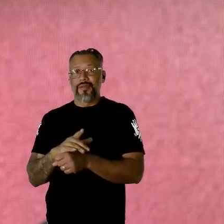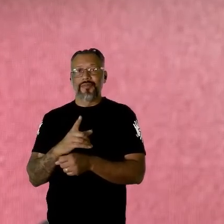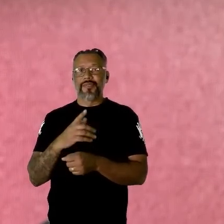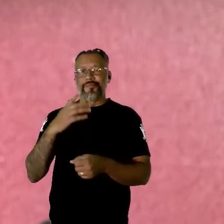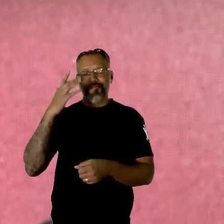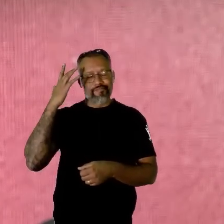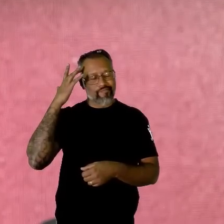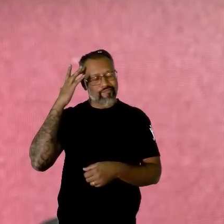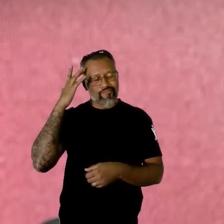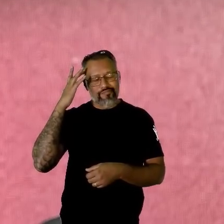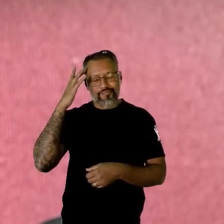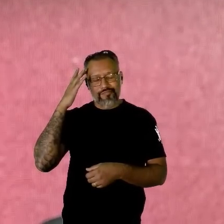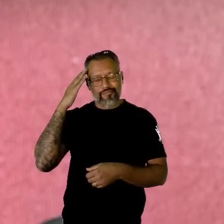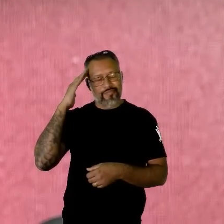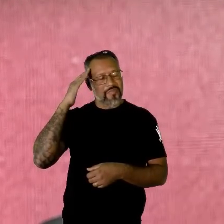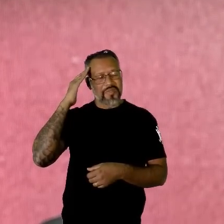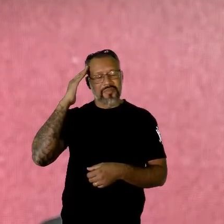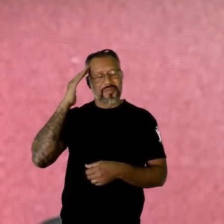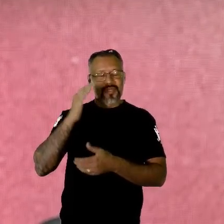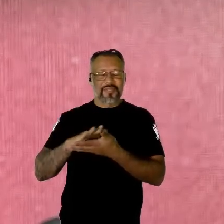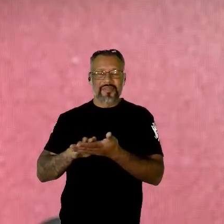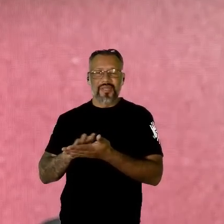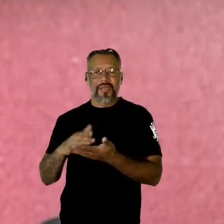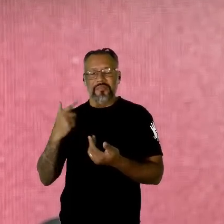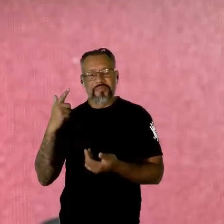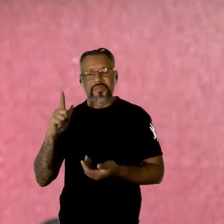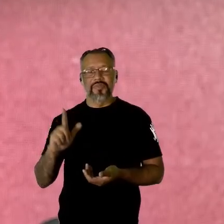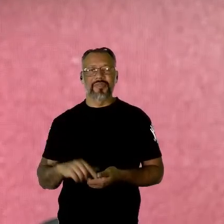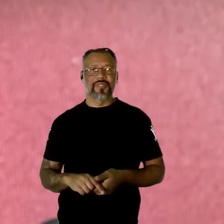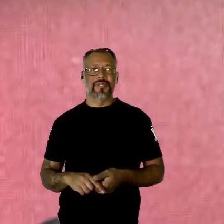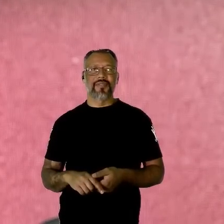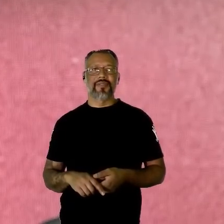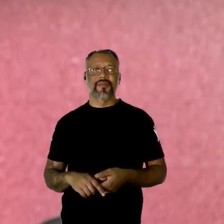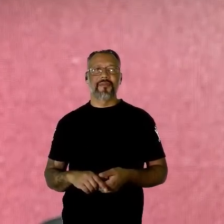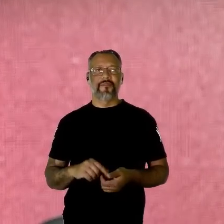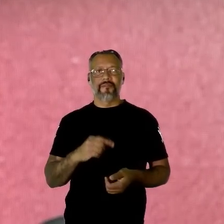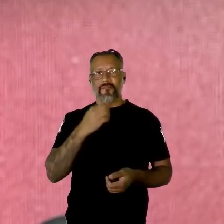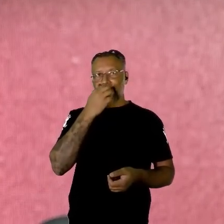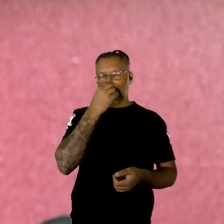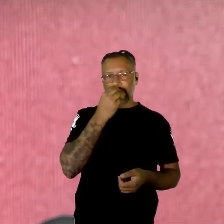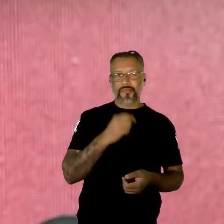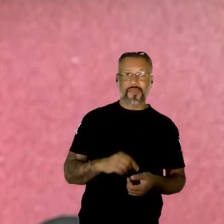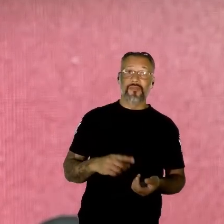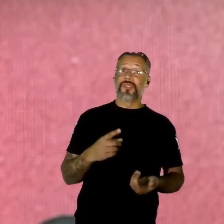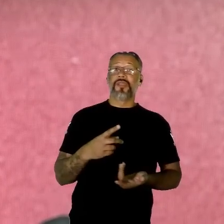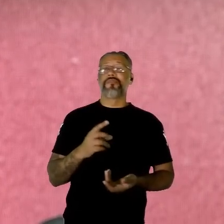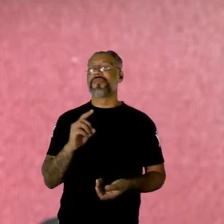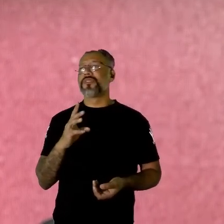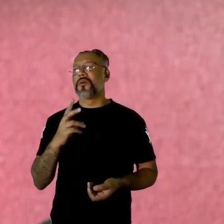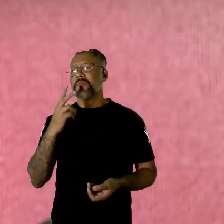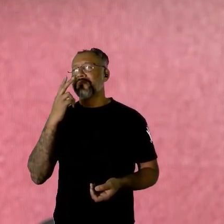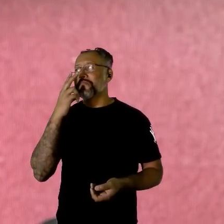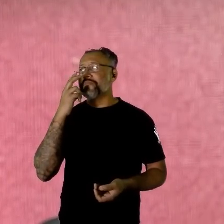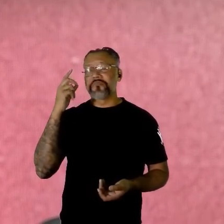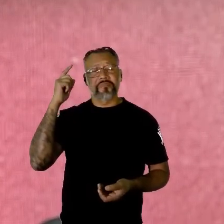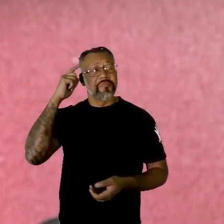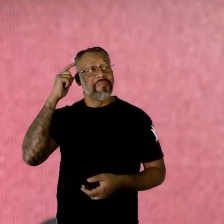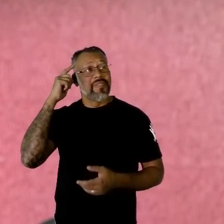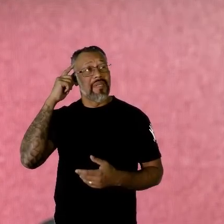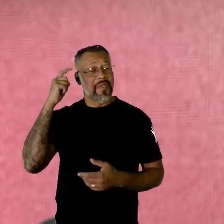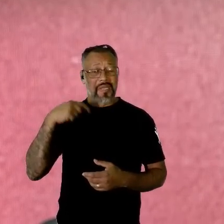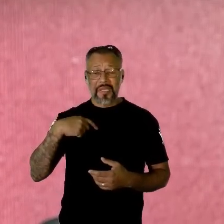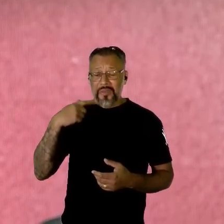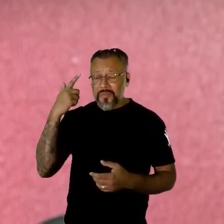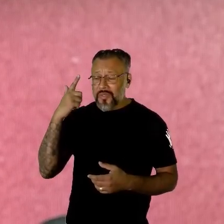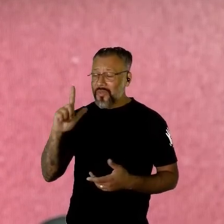E aí você vai se enroscar nas batalhas da vida tentando deduzir se vai ganhar ou não quando Deus já disse que qualquer